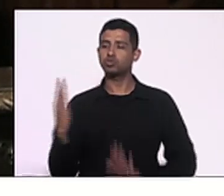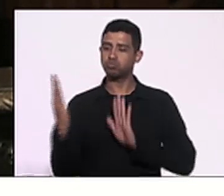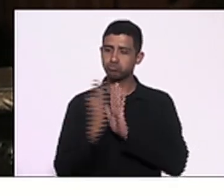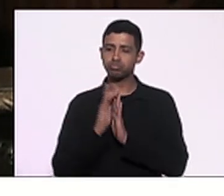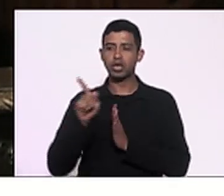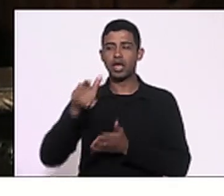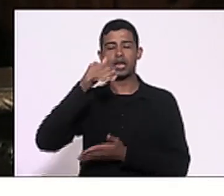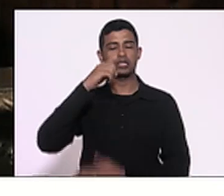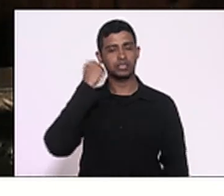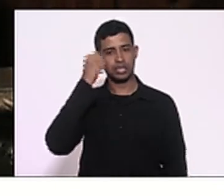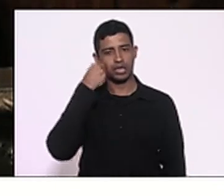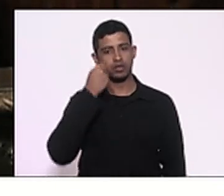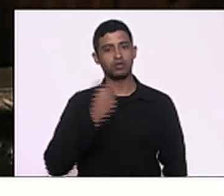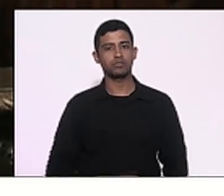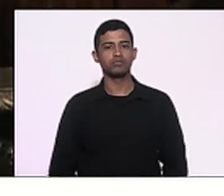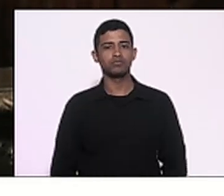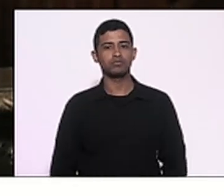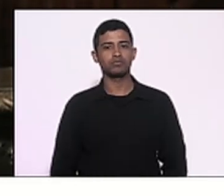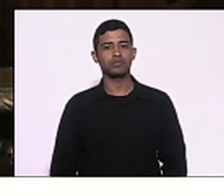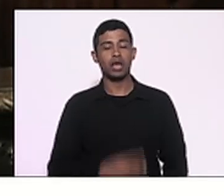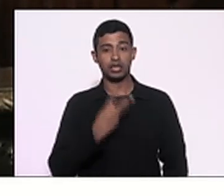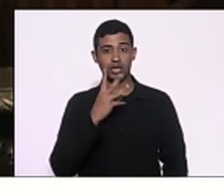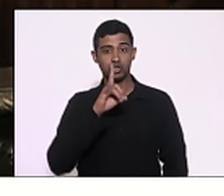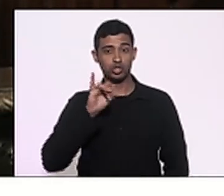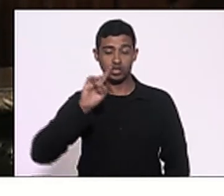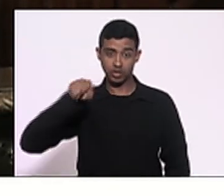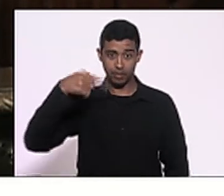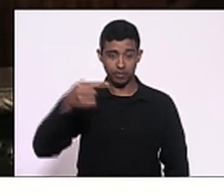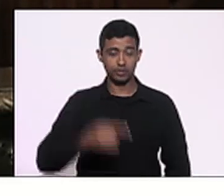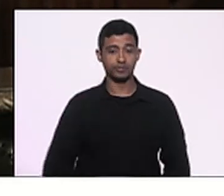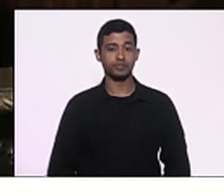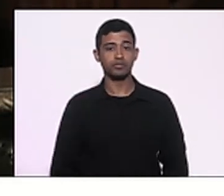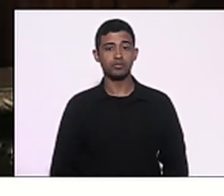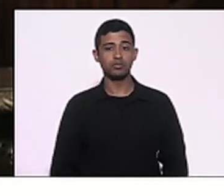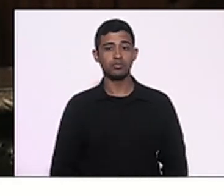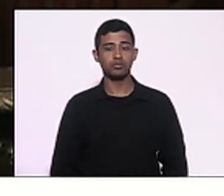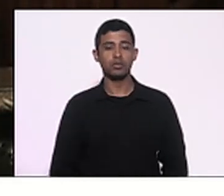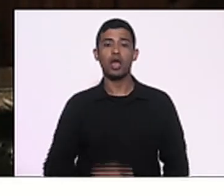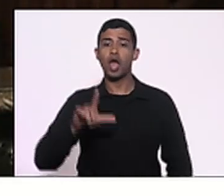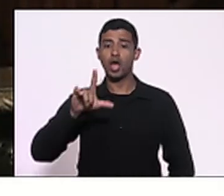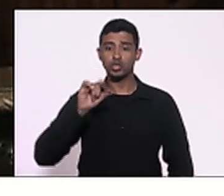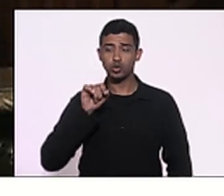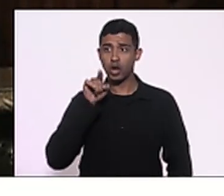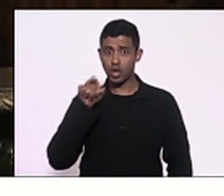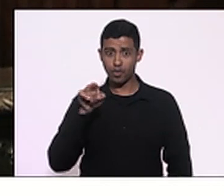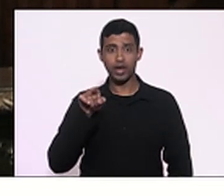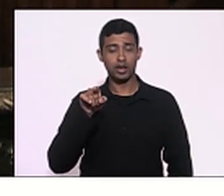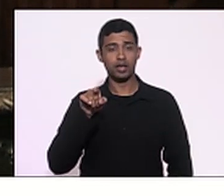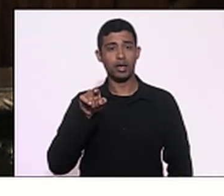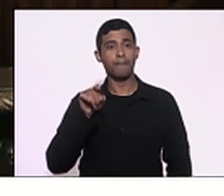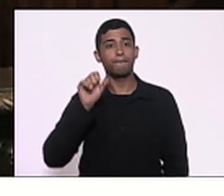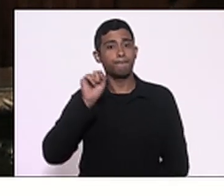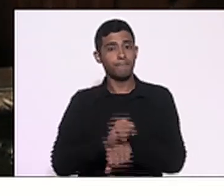Ao repito de tudo, da legislação em vigor, do dossiê chancelado pela consultoria jurídica do MEC.